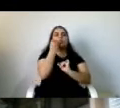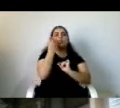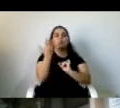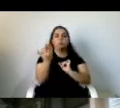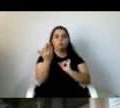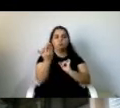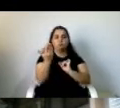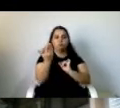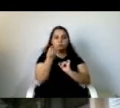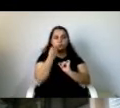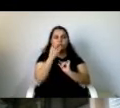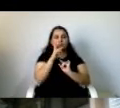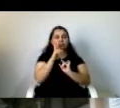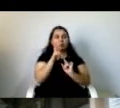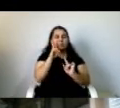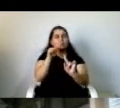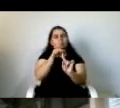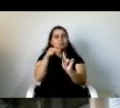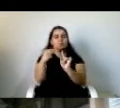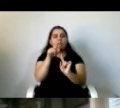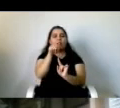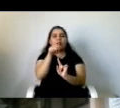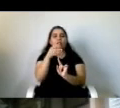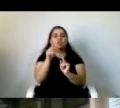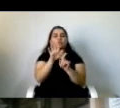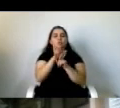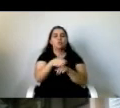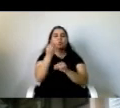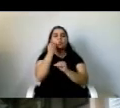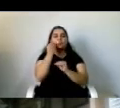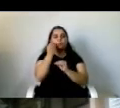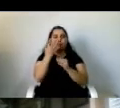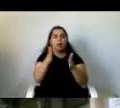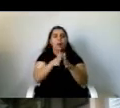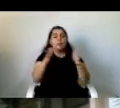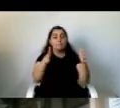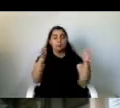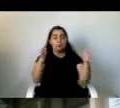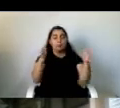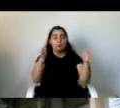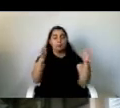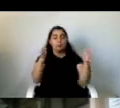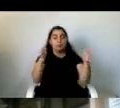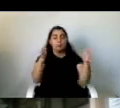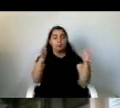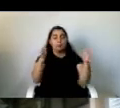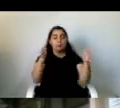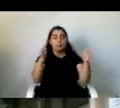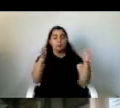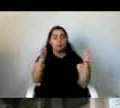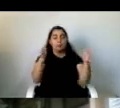discriminação por estas pessoas. E a grande maioria das pessoas que responderam a este